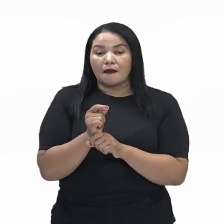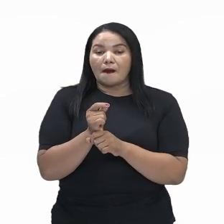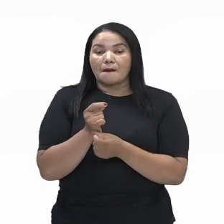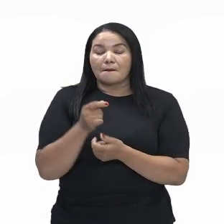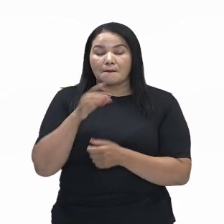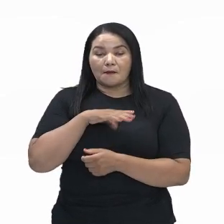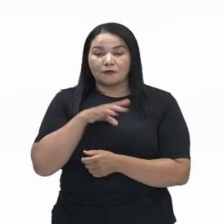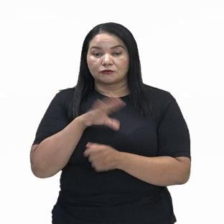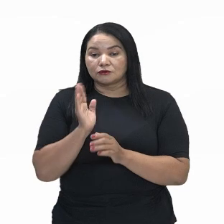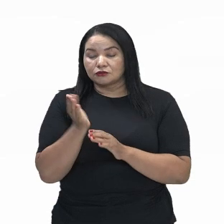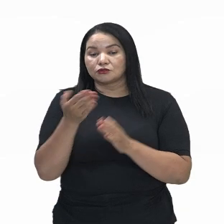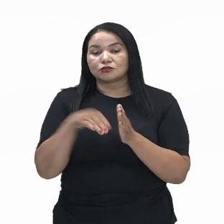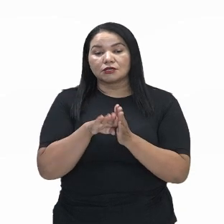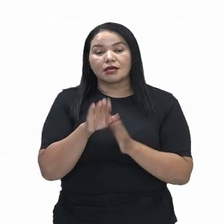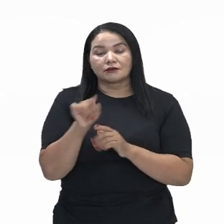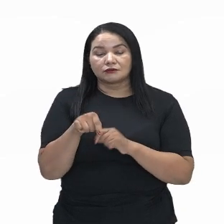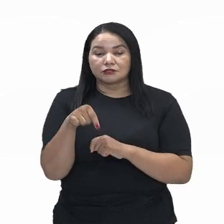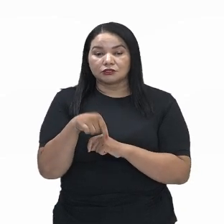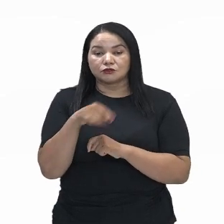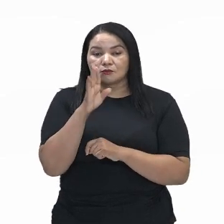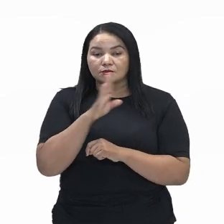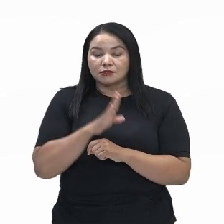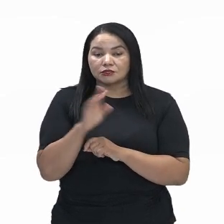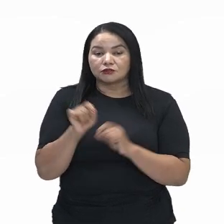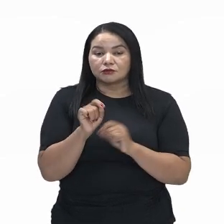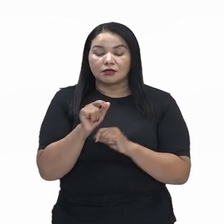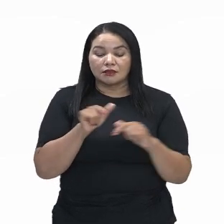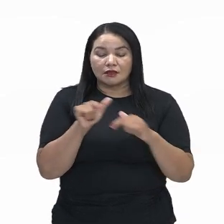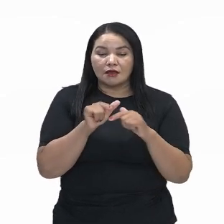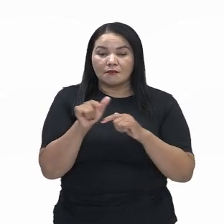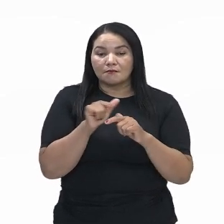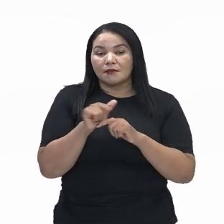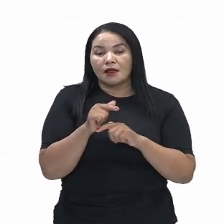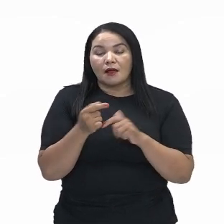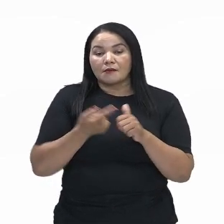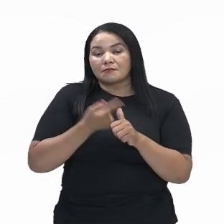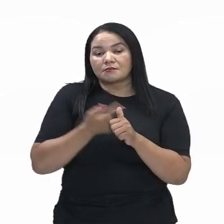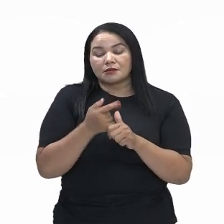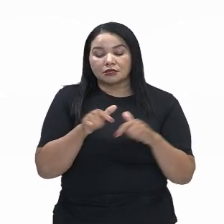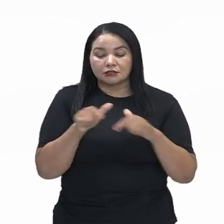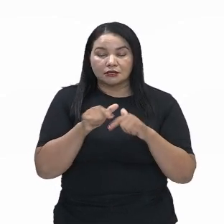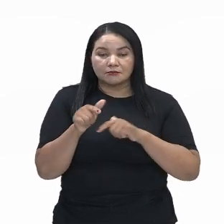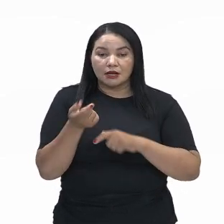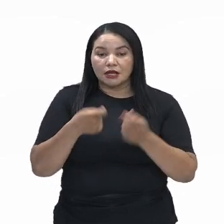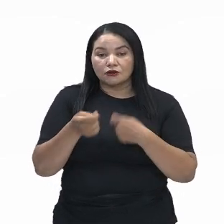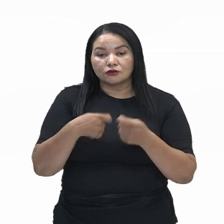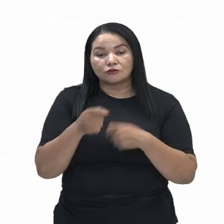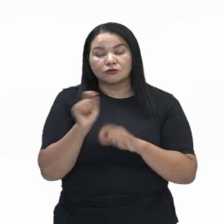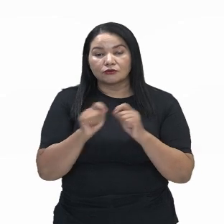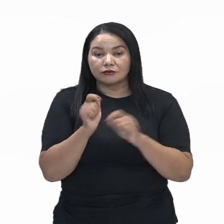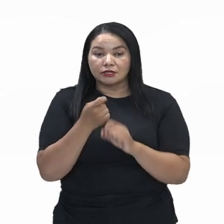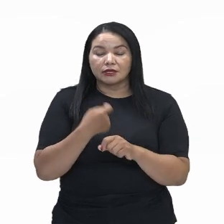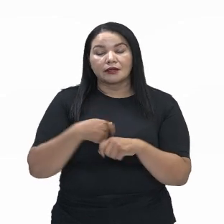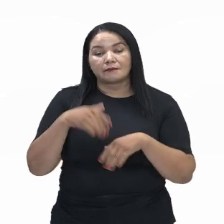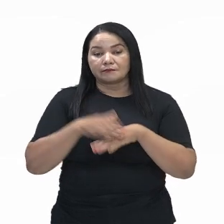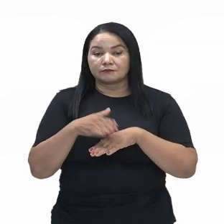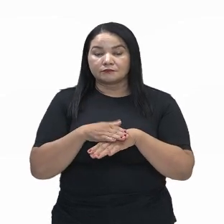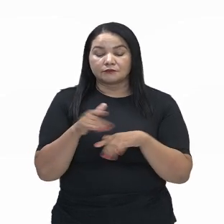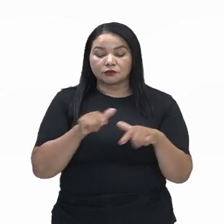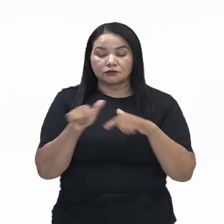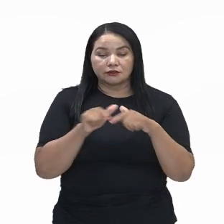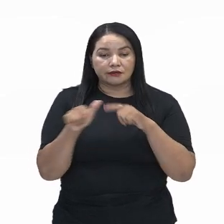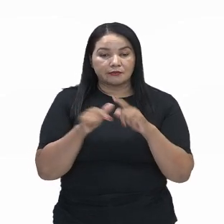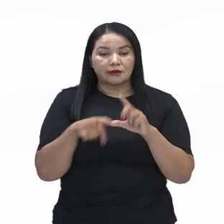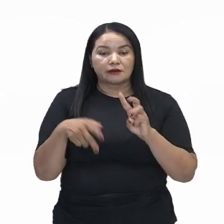brasileiro, a mão de obra que vai ser utilizada nas primeiras atividades econômicas será a mão de obra indígena.